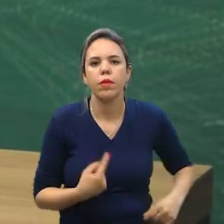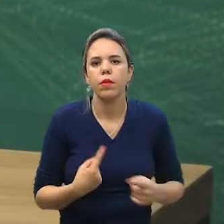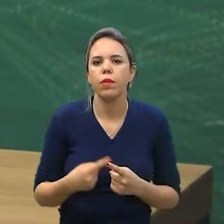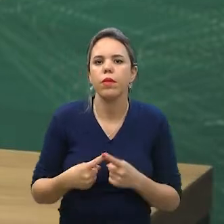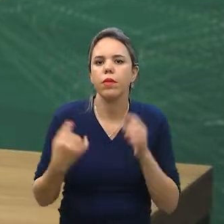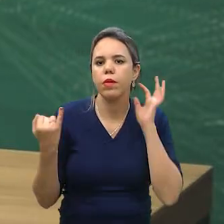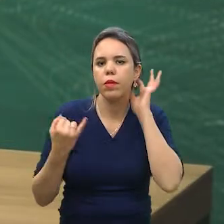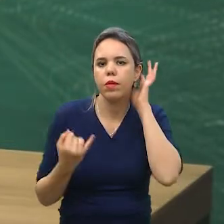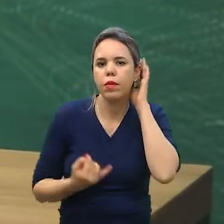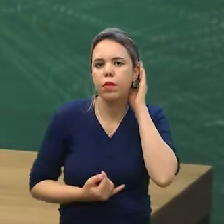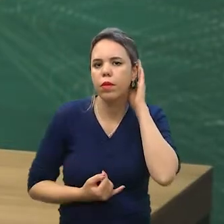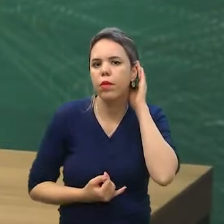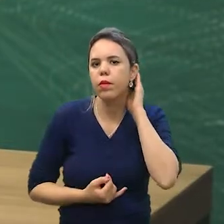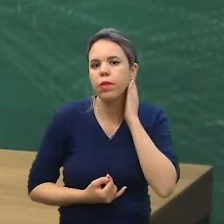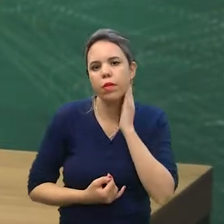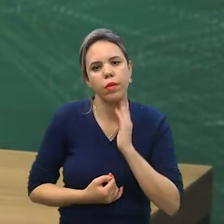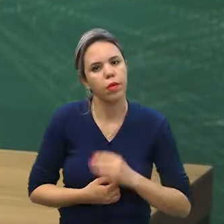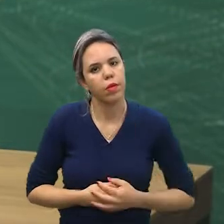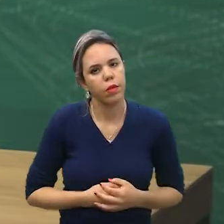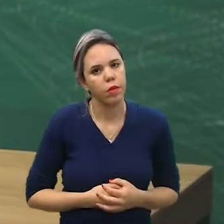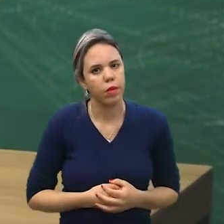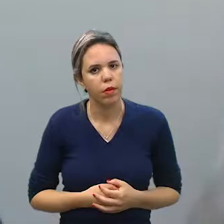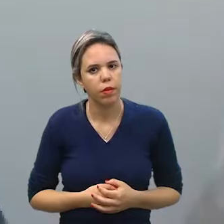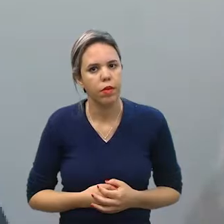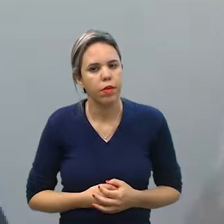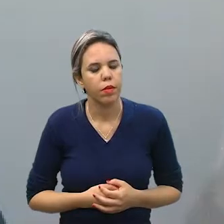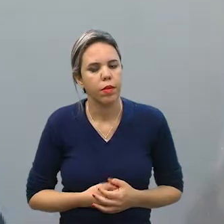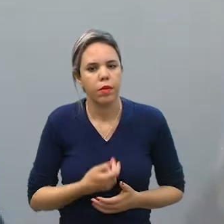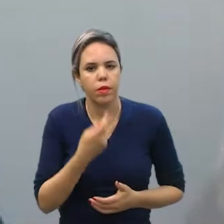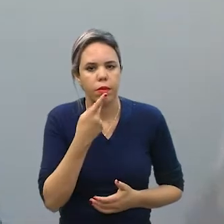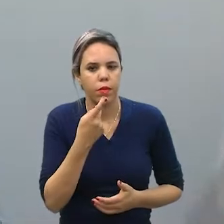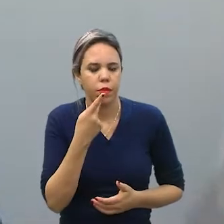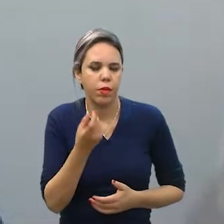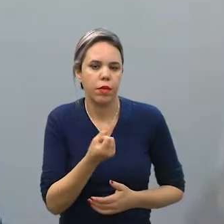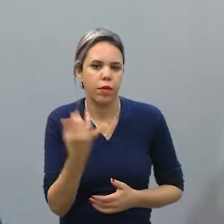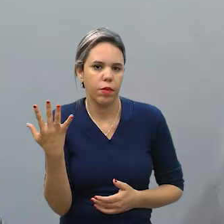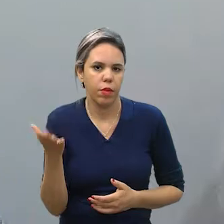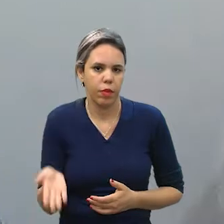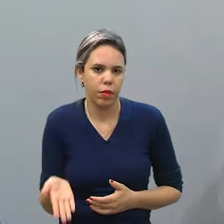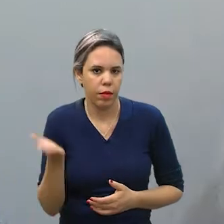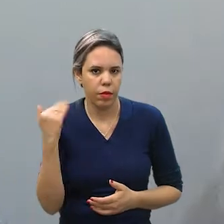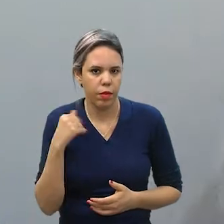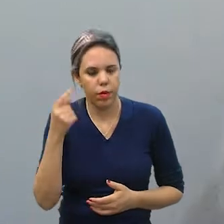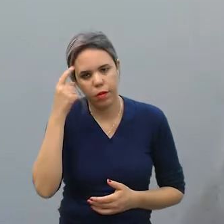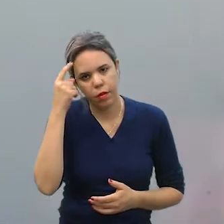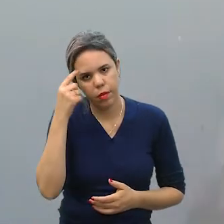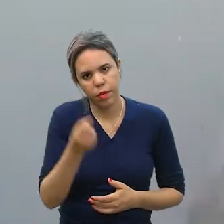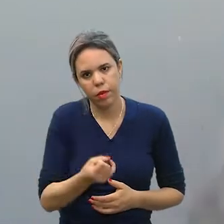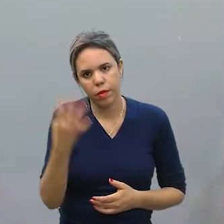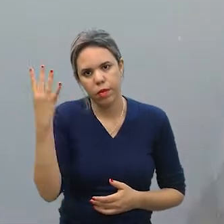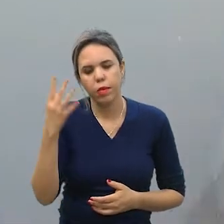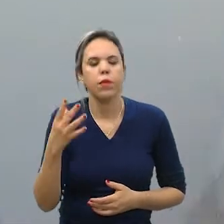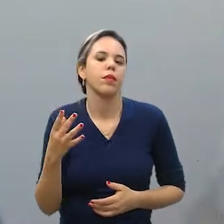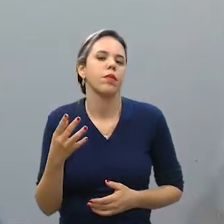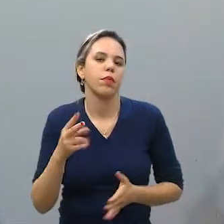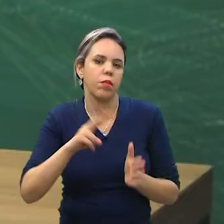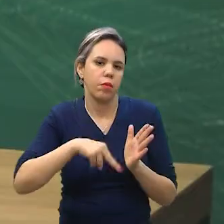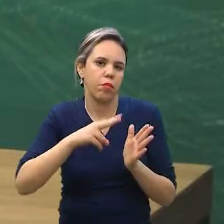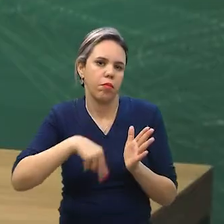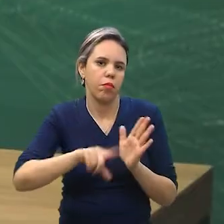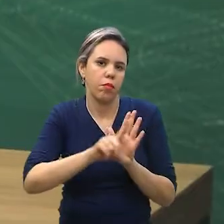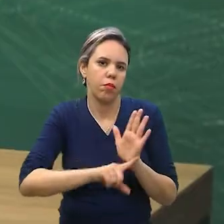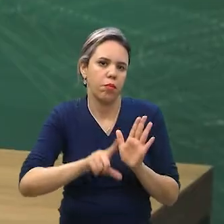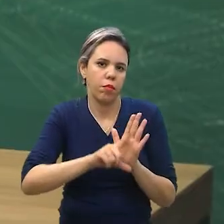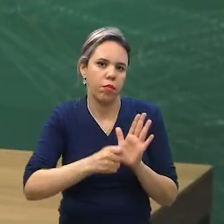isso é importante? Bom, quando se fala de planejamento quantitativo, a gente está pensando na quantidade de obras a se ler,